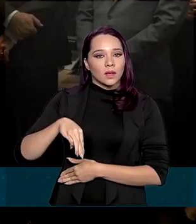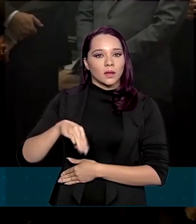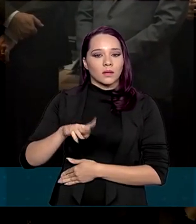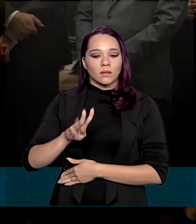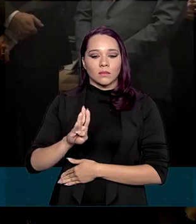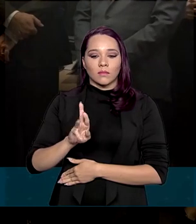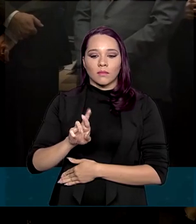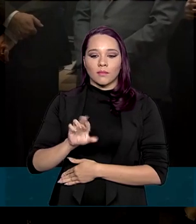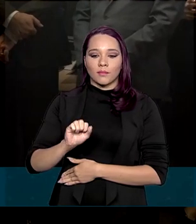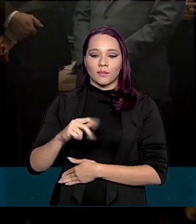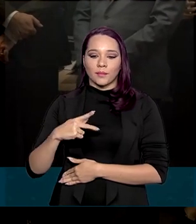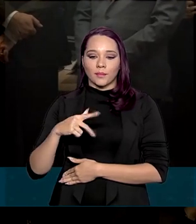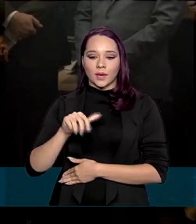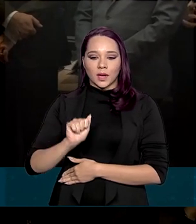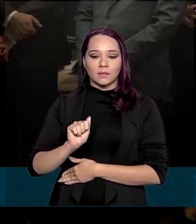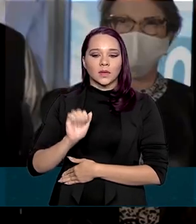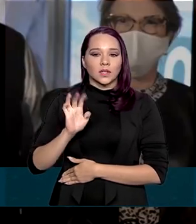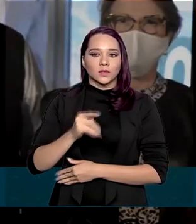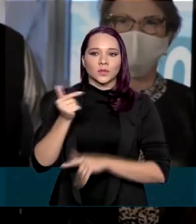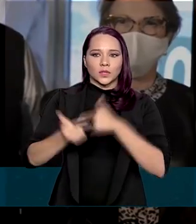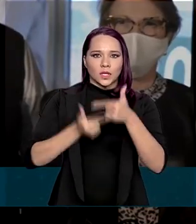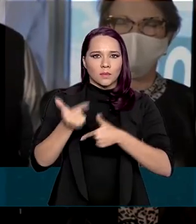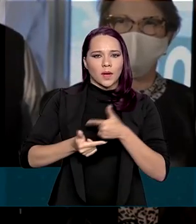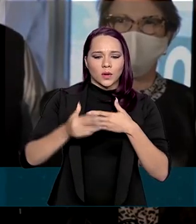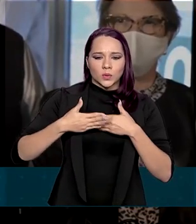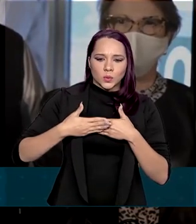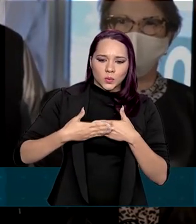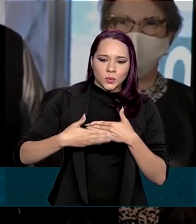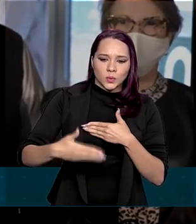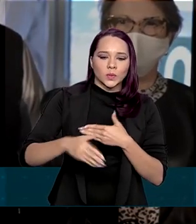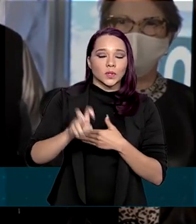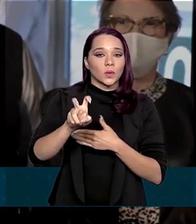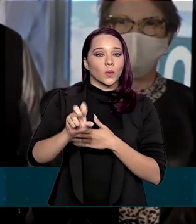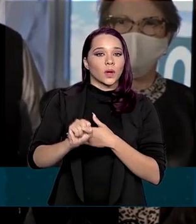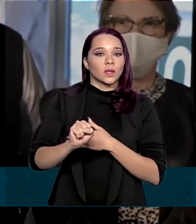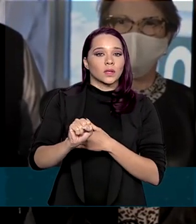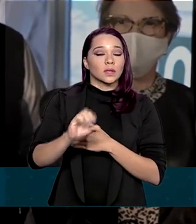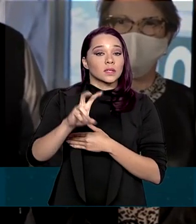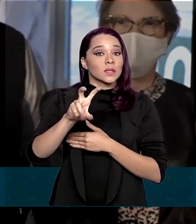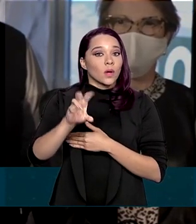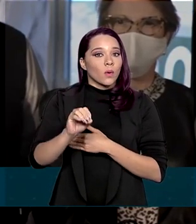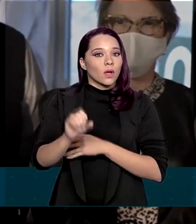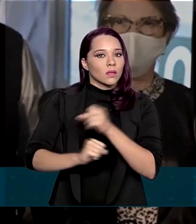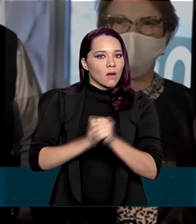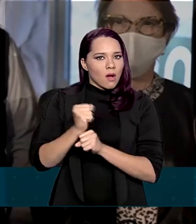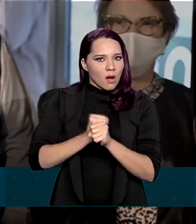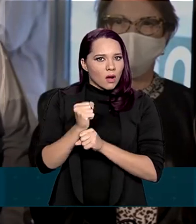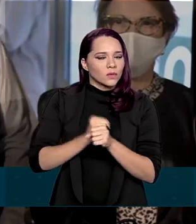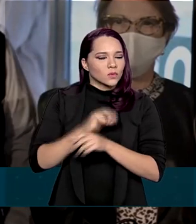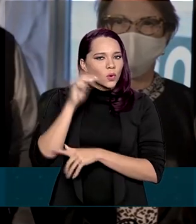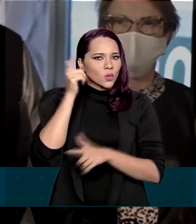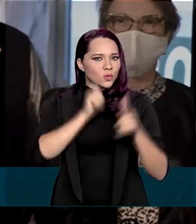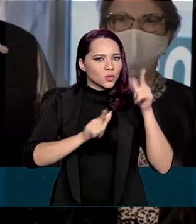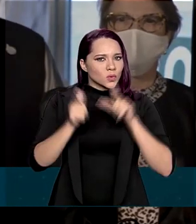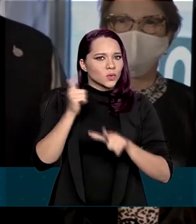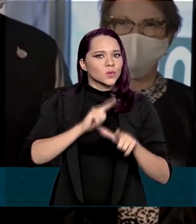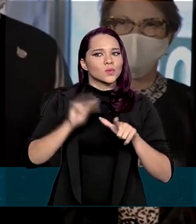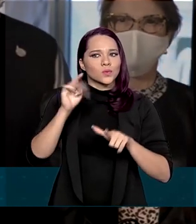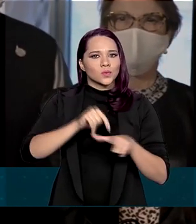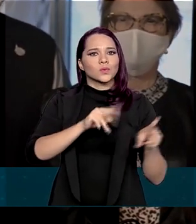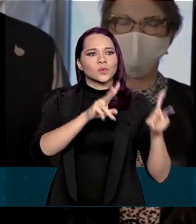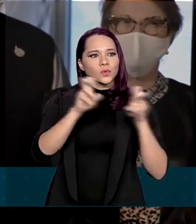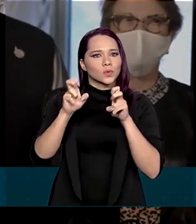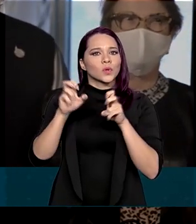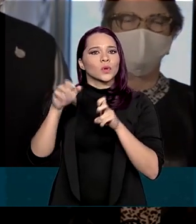no seu bonito trabalho ao longo desses últimos 50 anos, conseguiu dominar os trópicos. E os